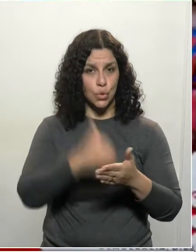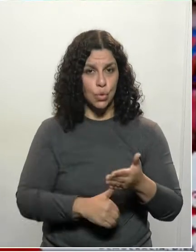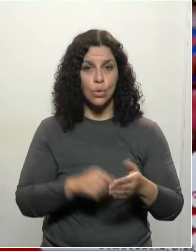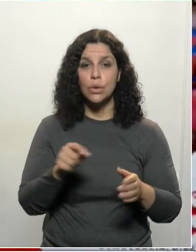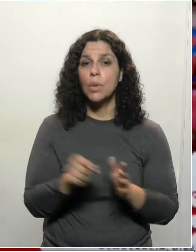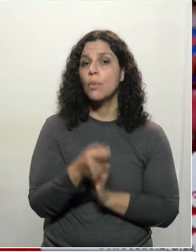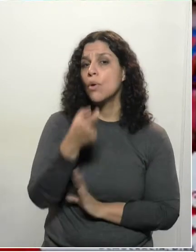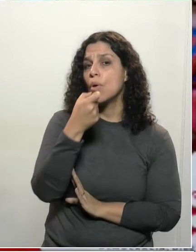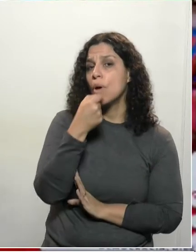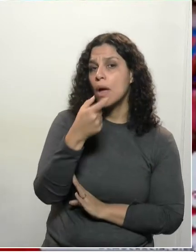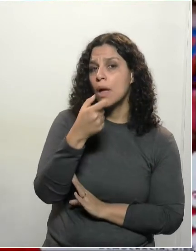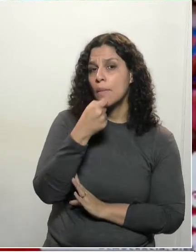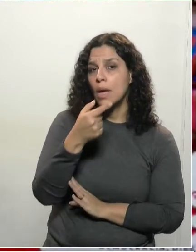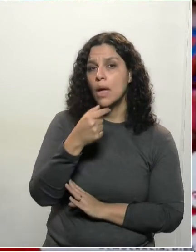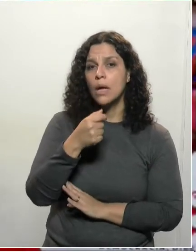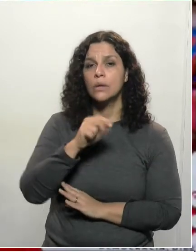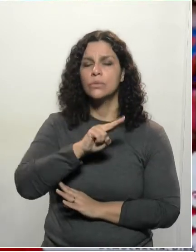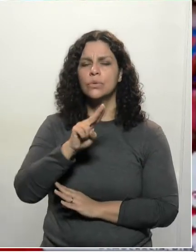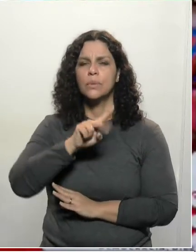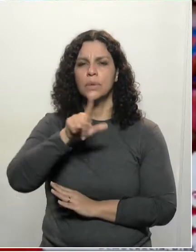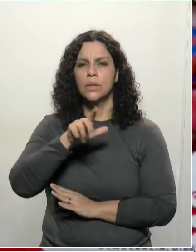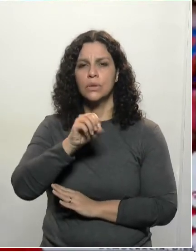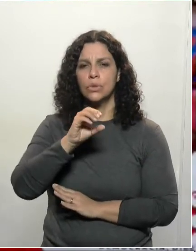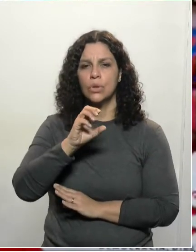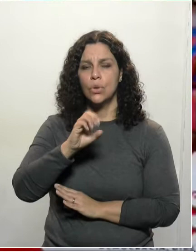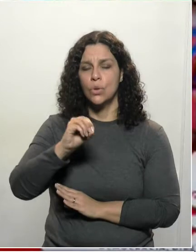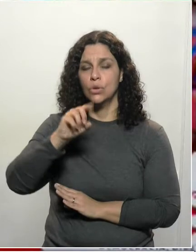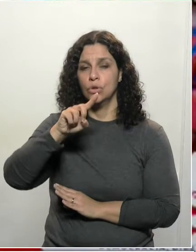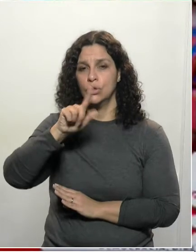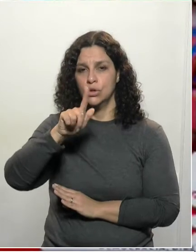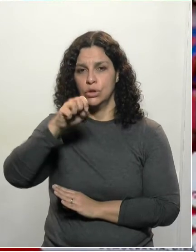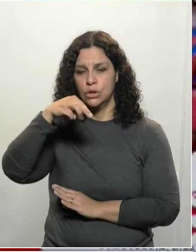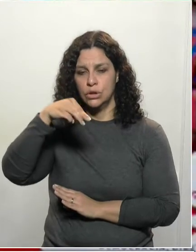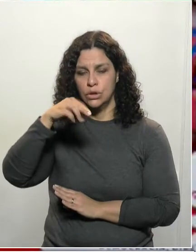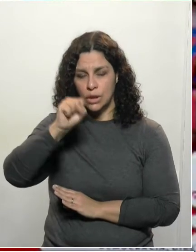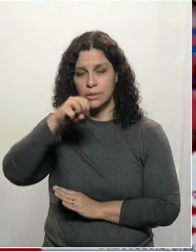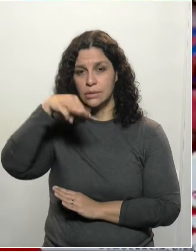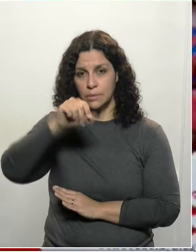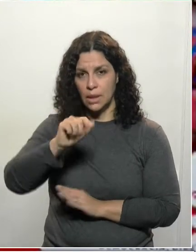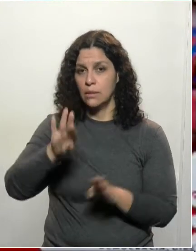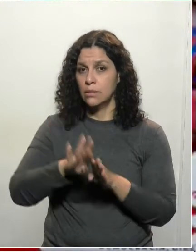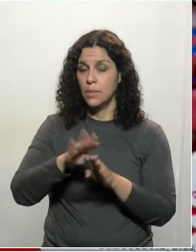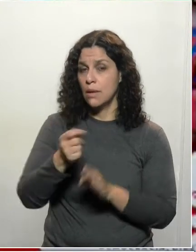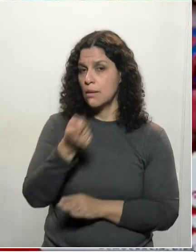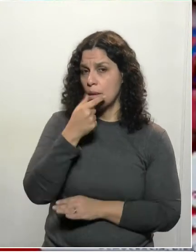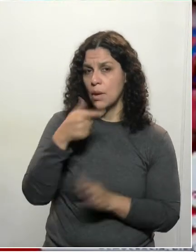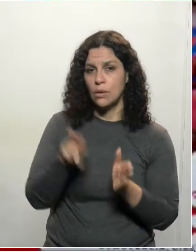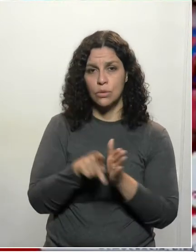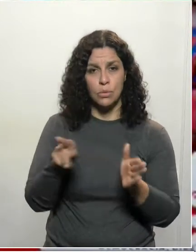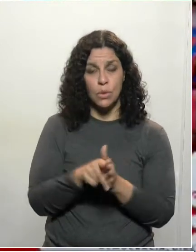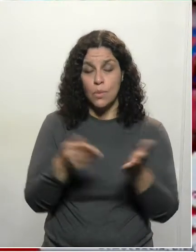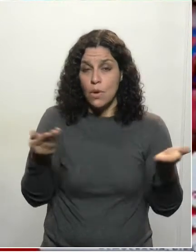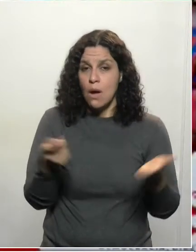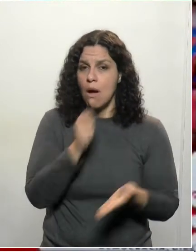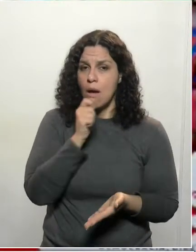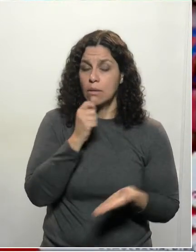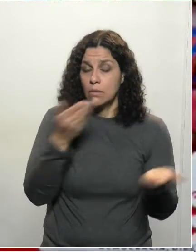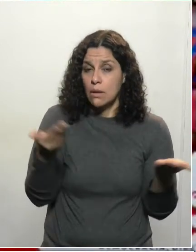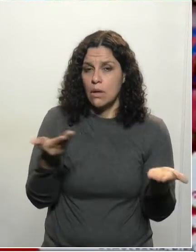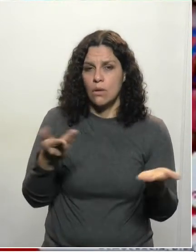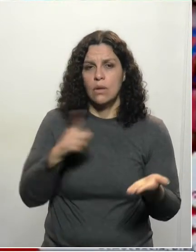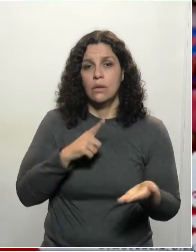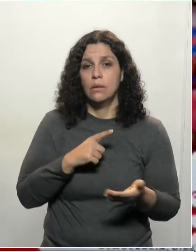medicamento chamado Zolgensma. É um medicamento que até agora foi colocado, pelo menos até